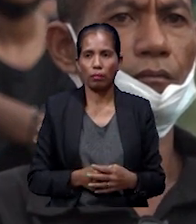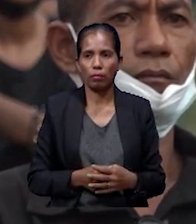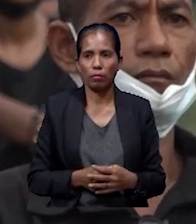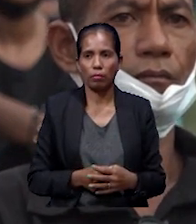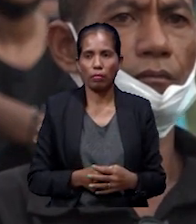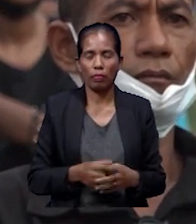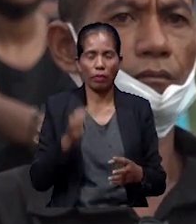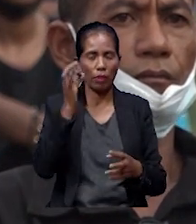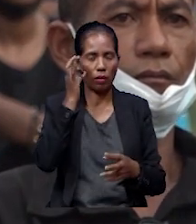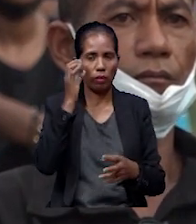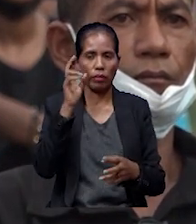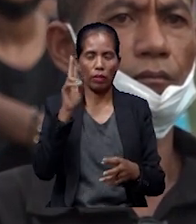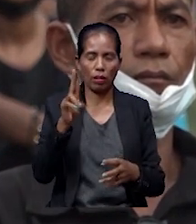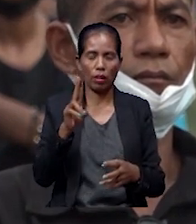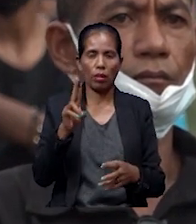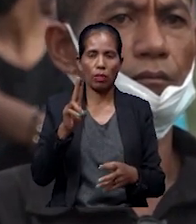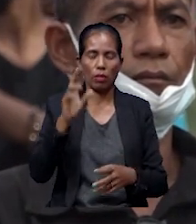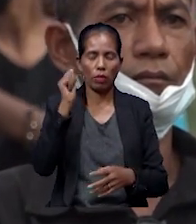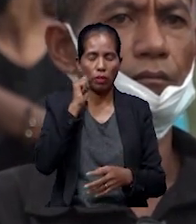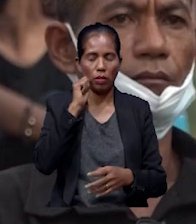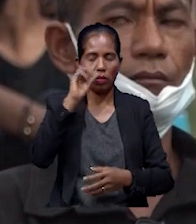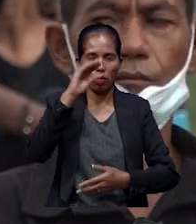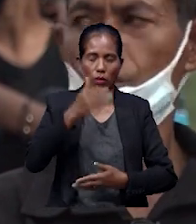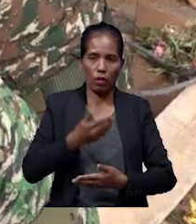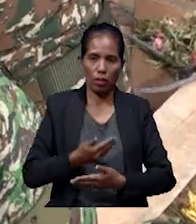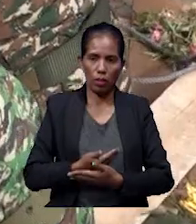falo ko wankiak sira ya, fatwara neba.